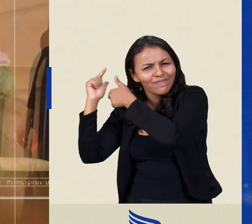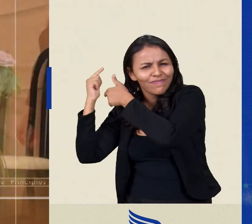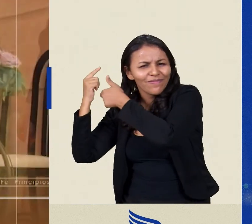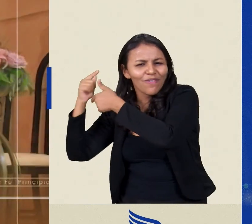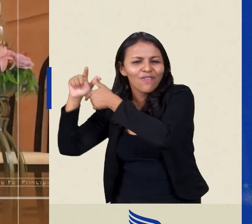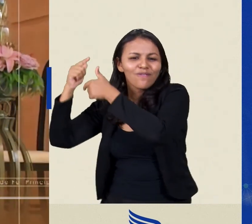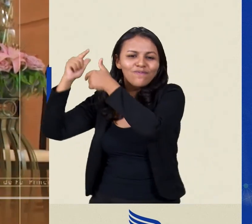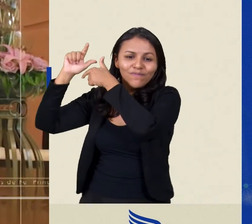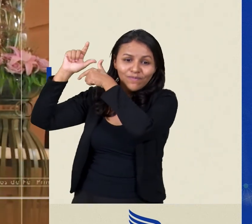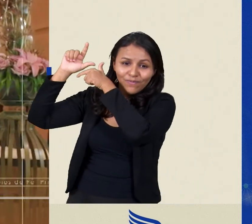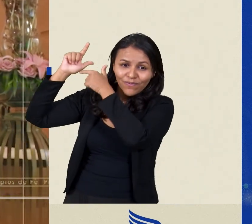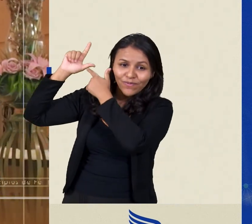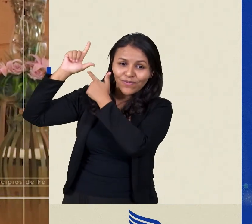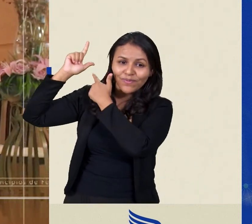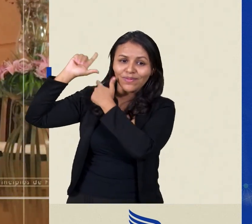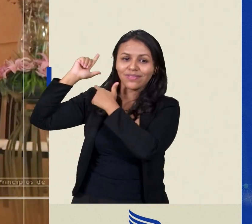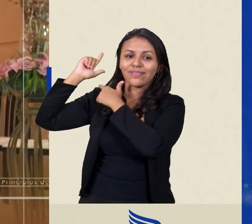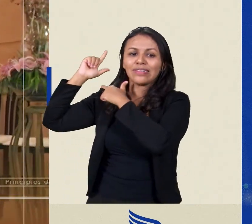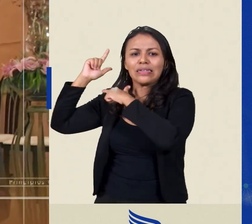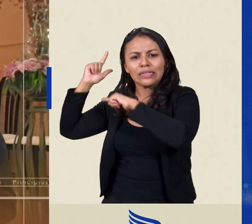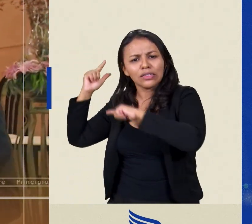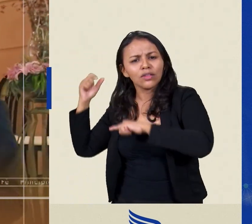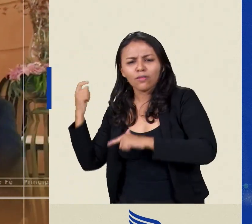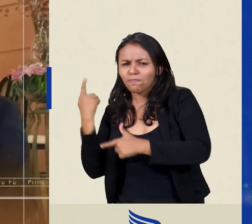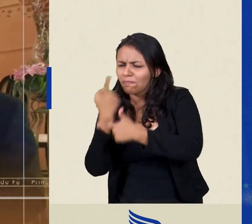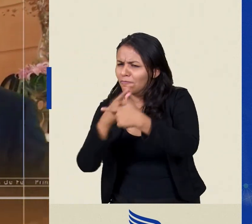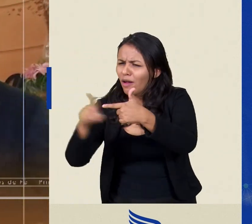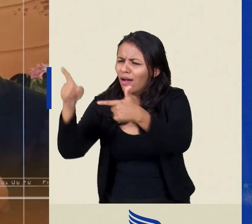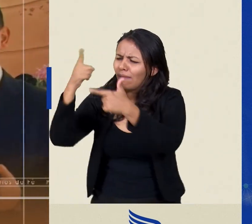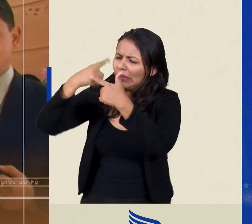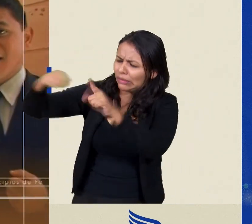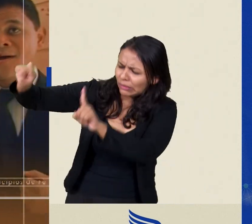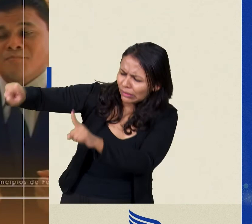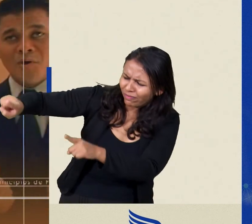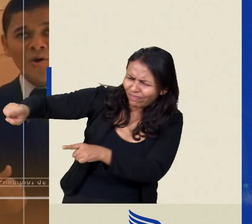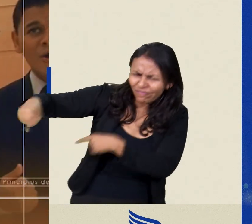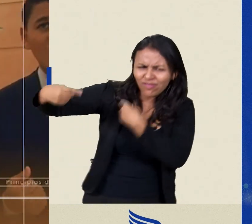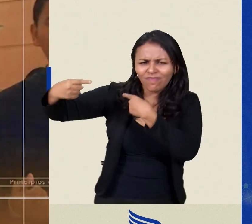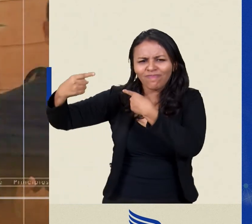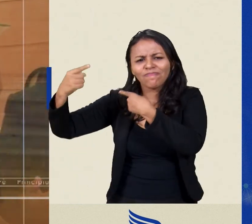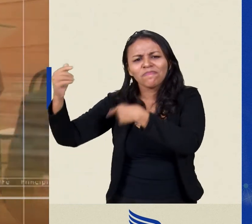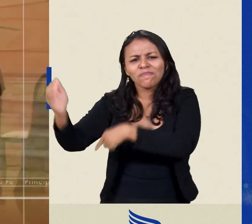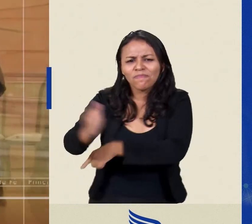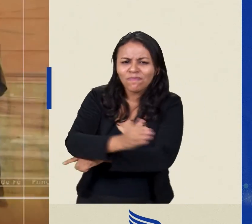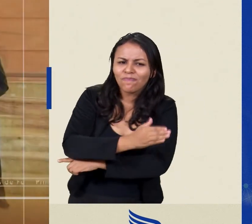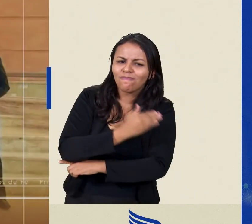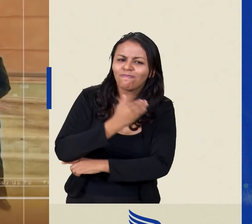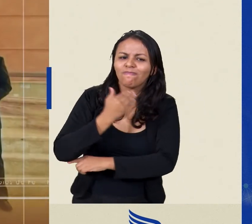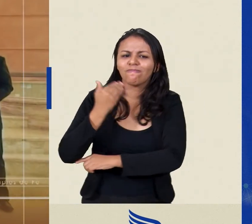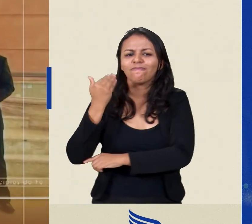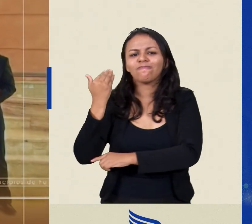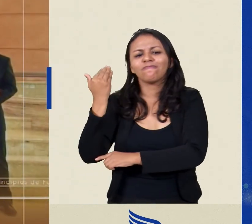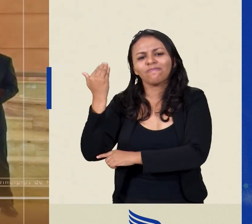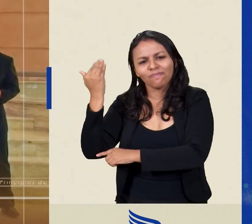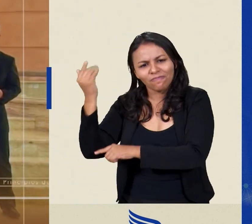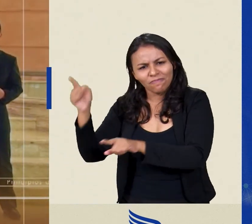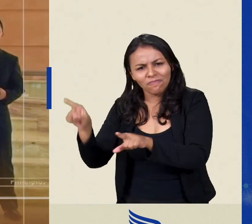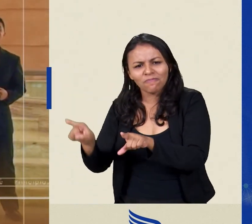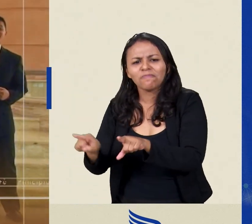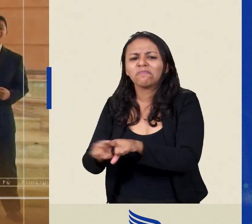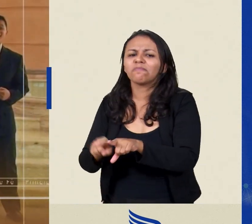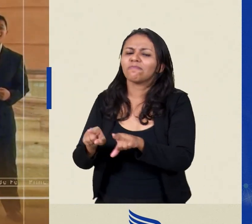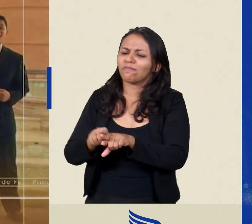revelaram nossos pais quando da morte